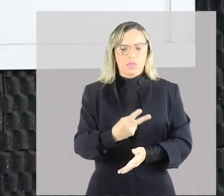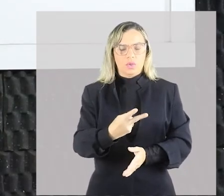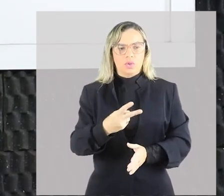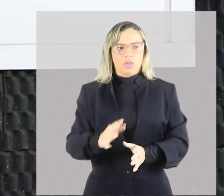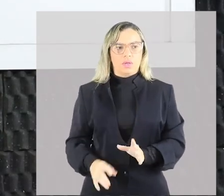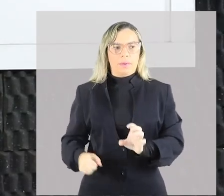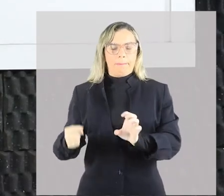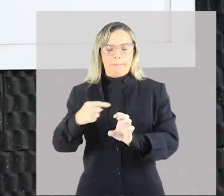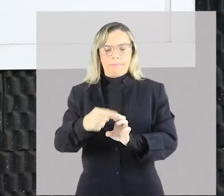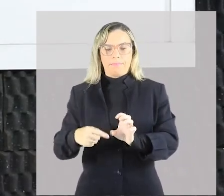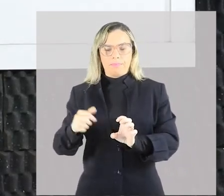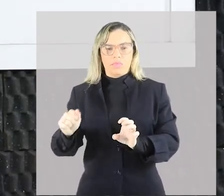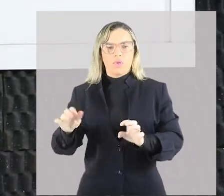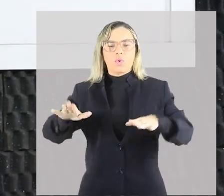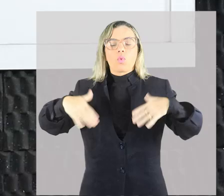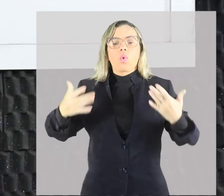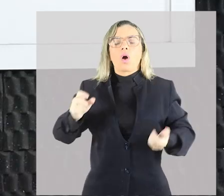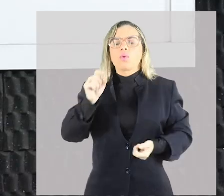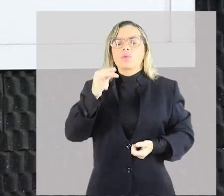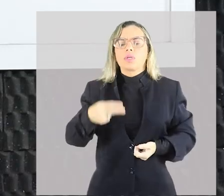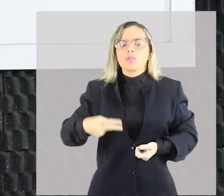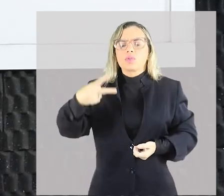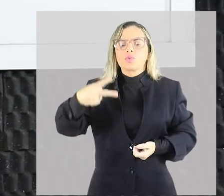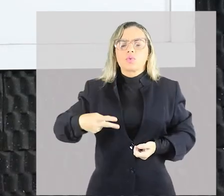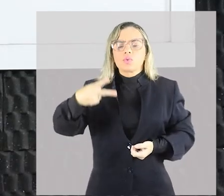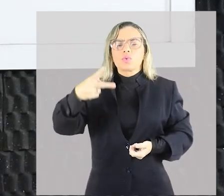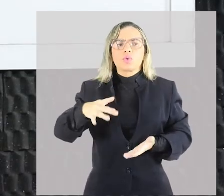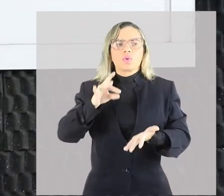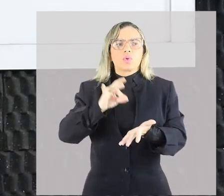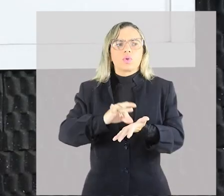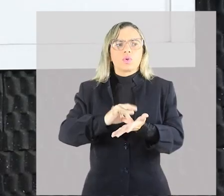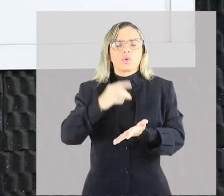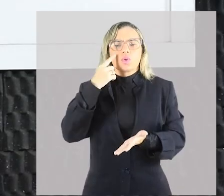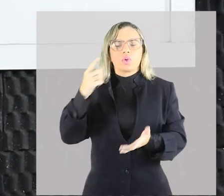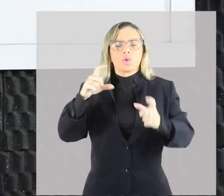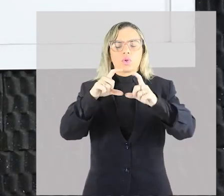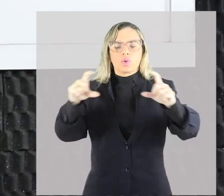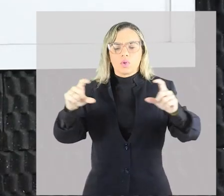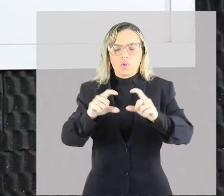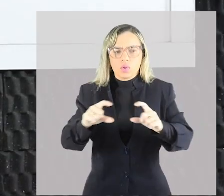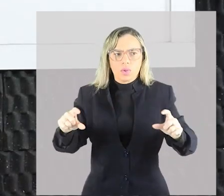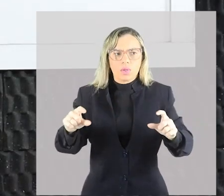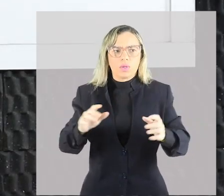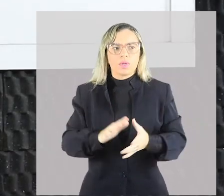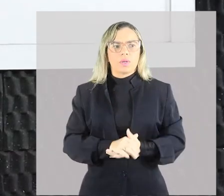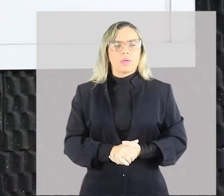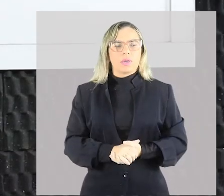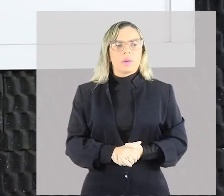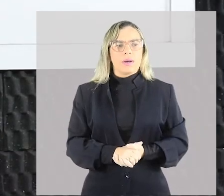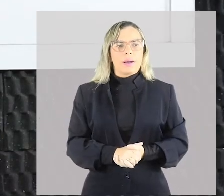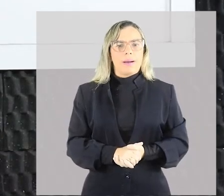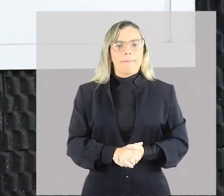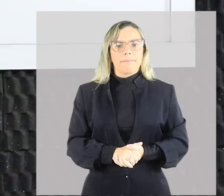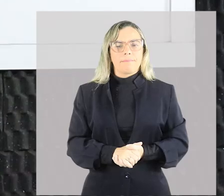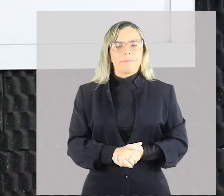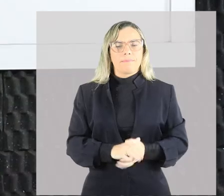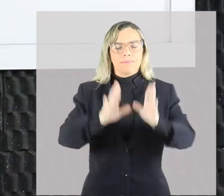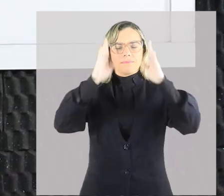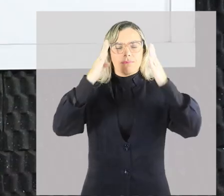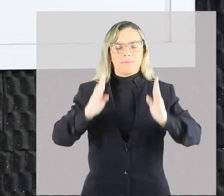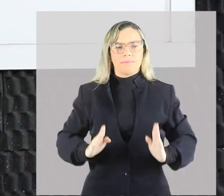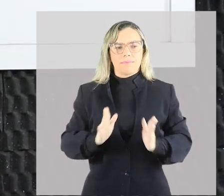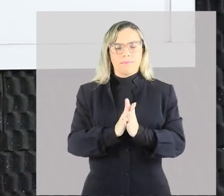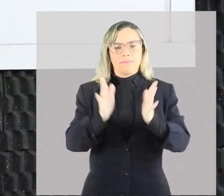Essa proposição, qual é verdadeira? Tá? Tem duas proposições, essa aqui a gente vai julgar se